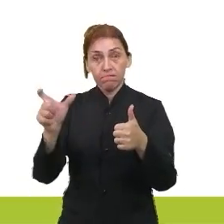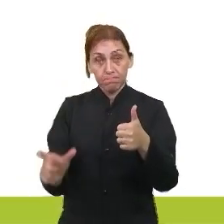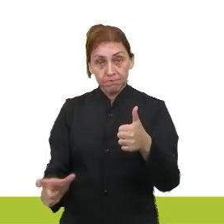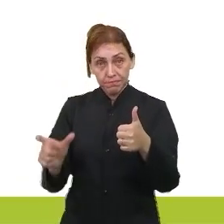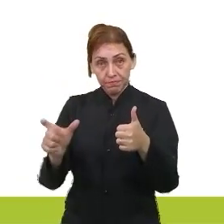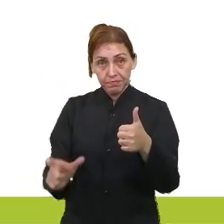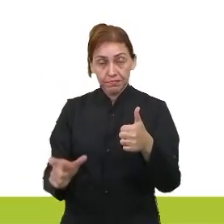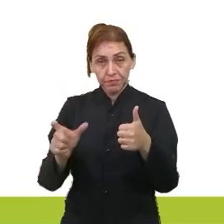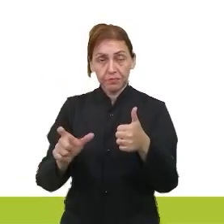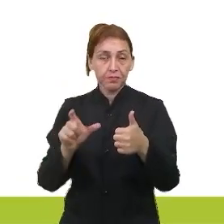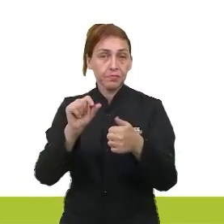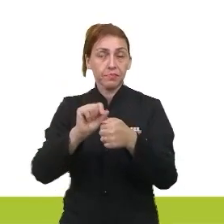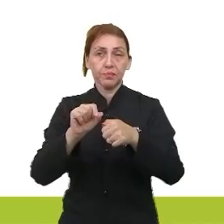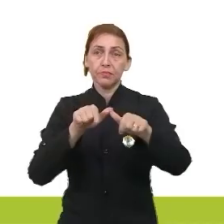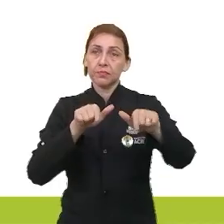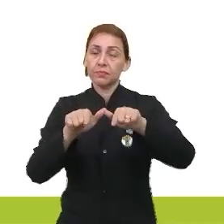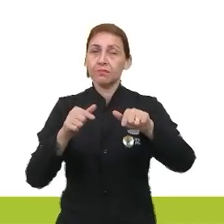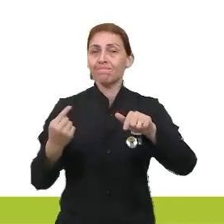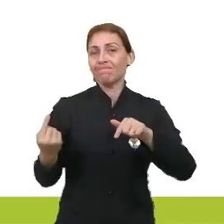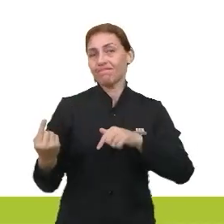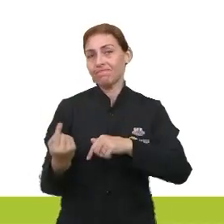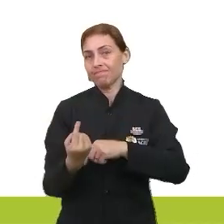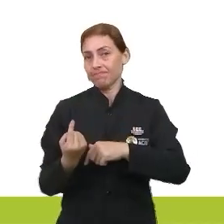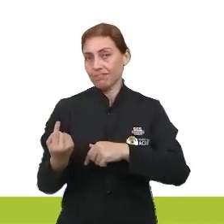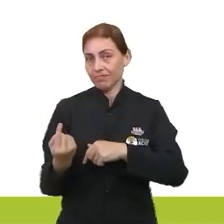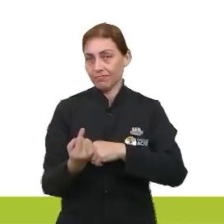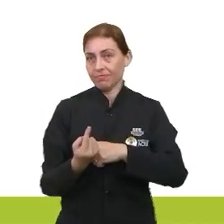artesão realiza um trabalho